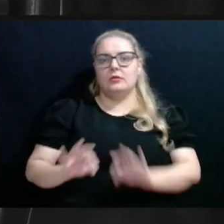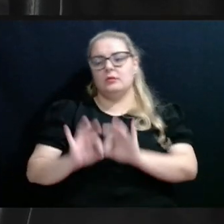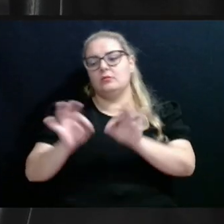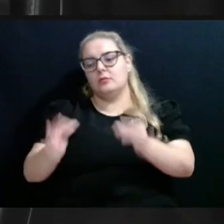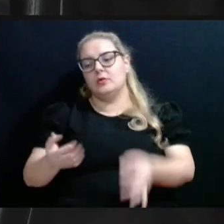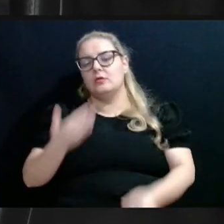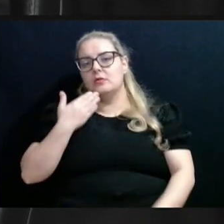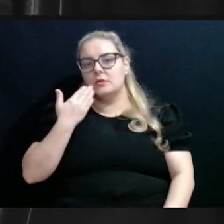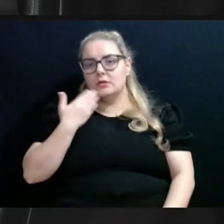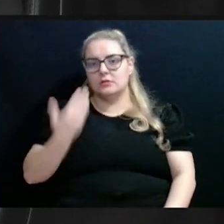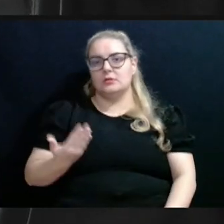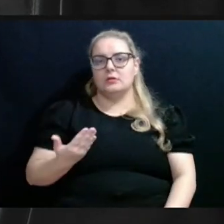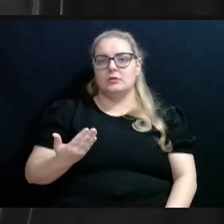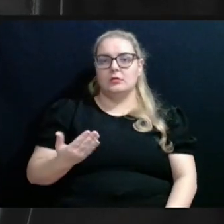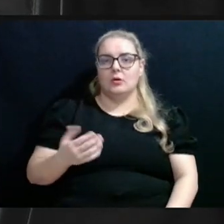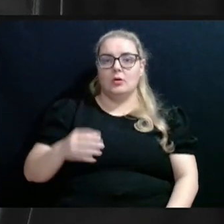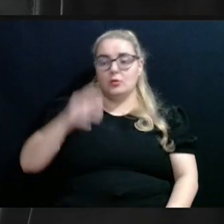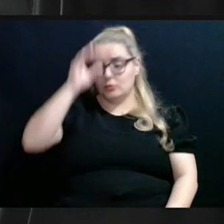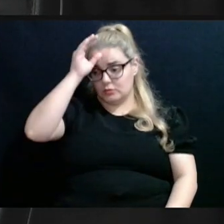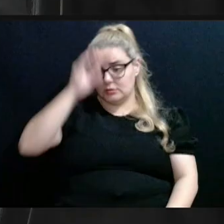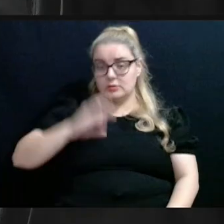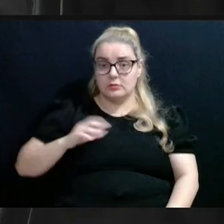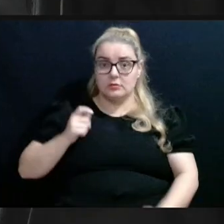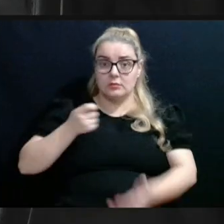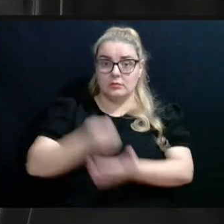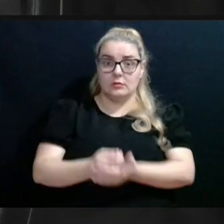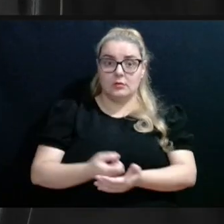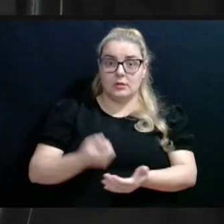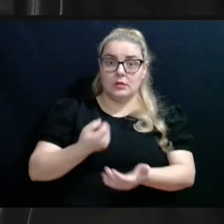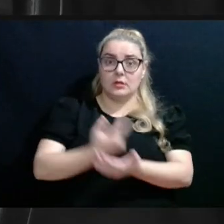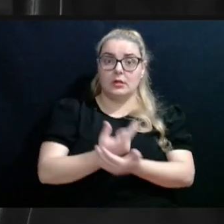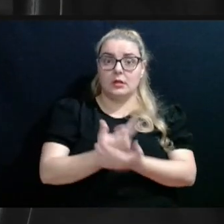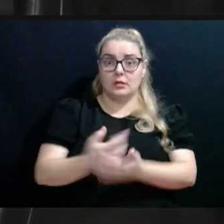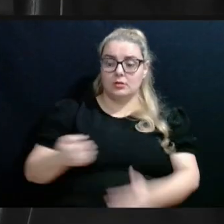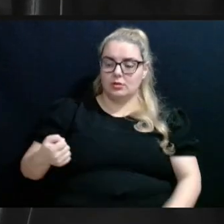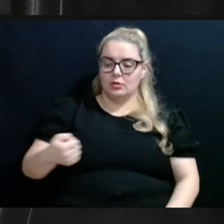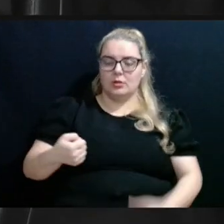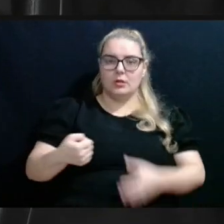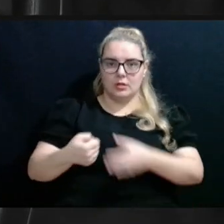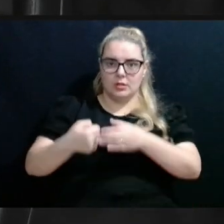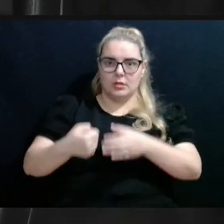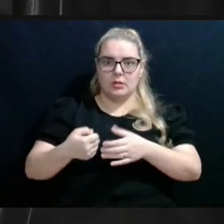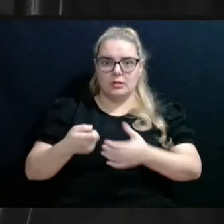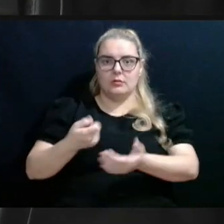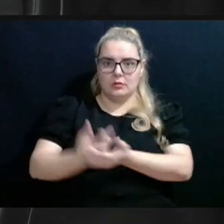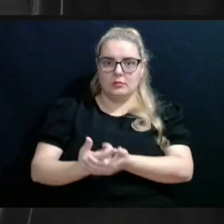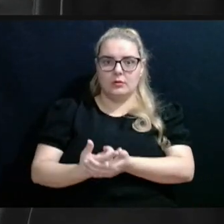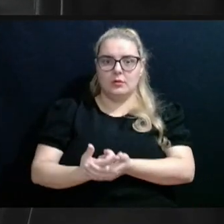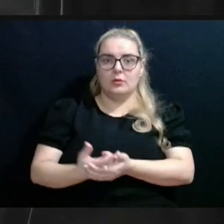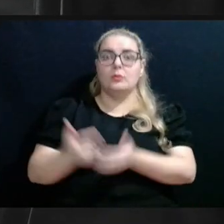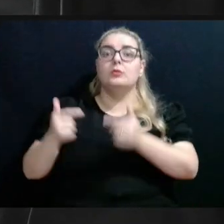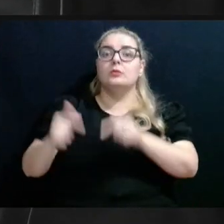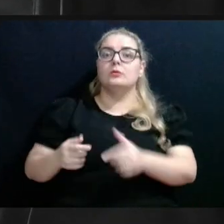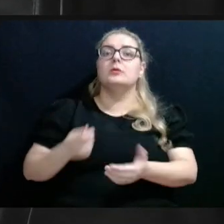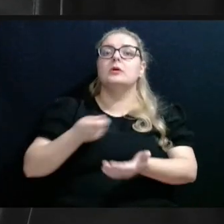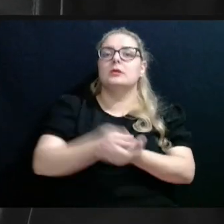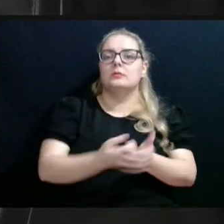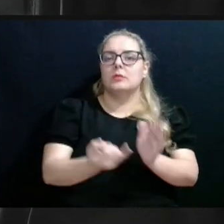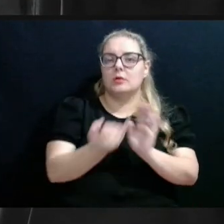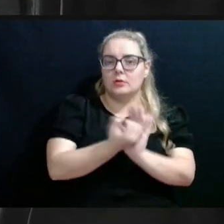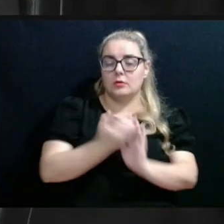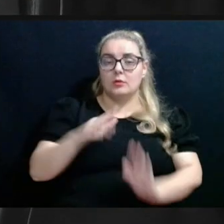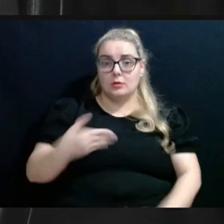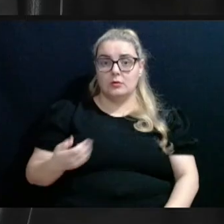ele vai enxergar para cada caneca que ele for comprar, Mirna, aonde está indo aquele imposto daquela caneca. Hoje, quando você compra uma